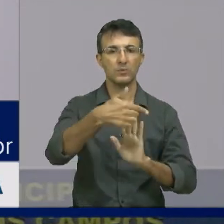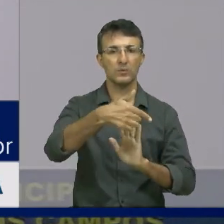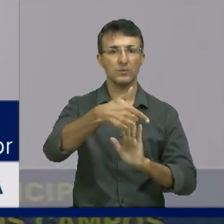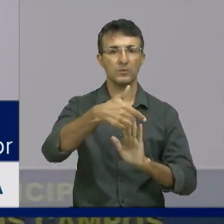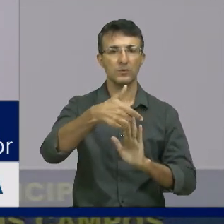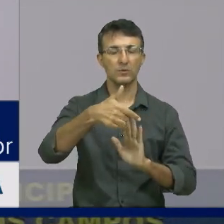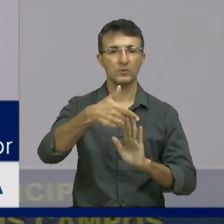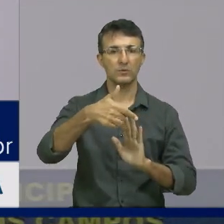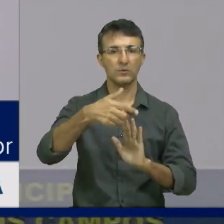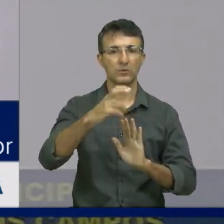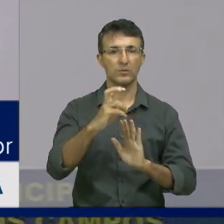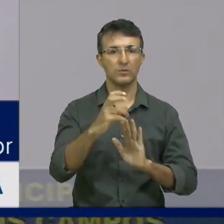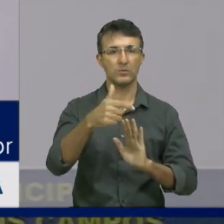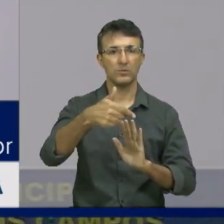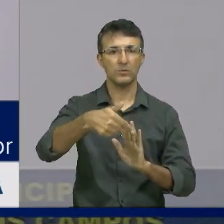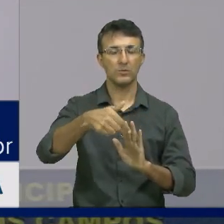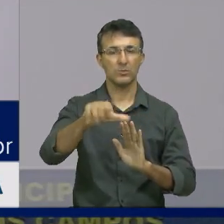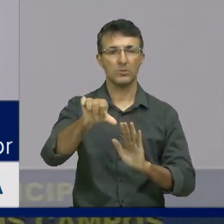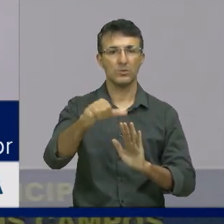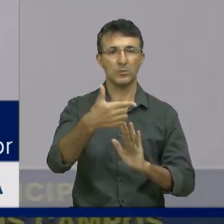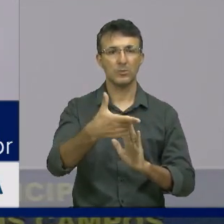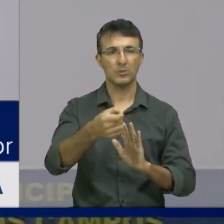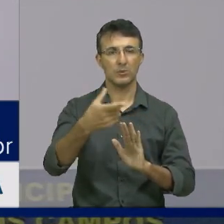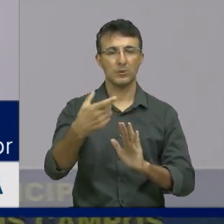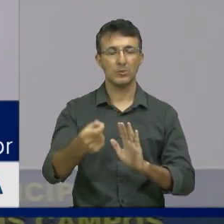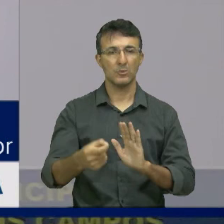7579-2020, projeto de lei